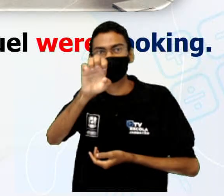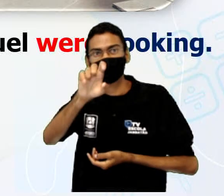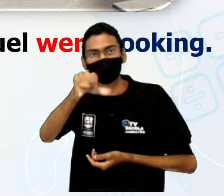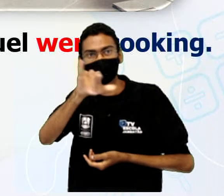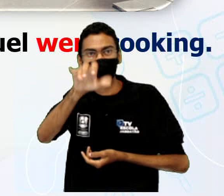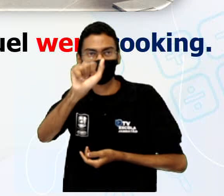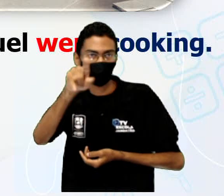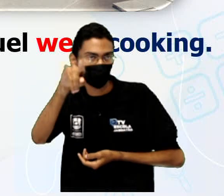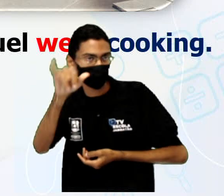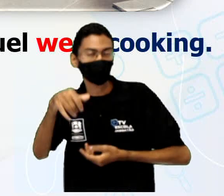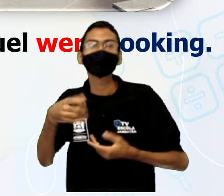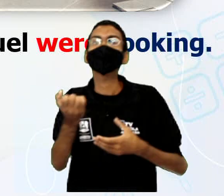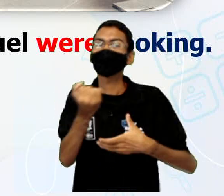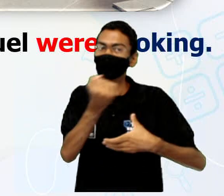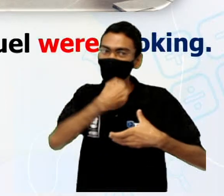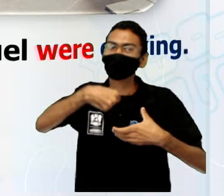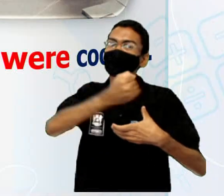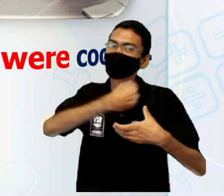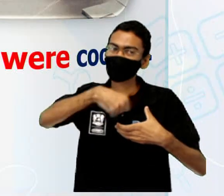cozinhando.